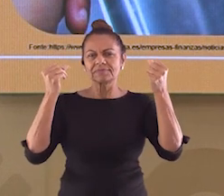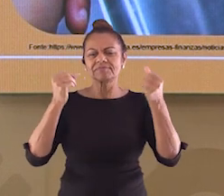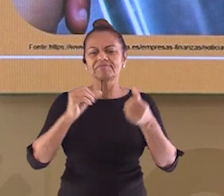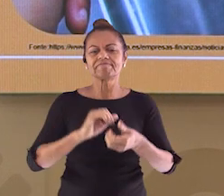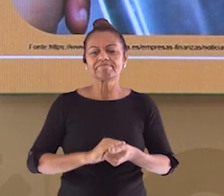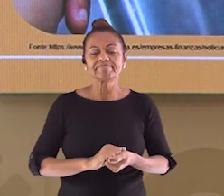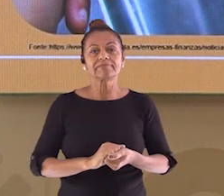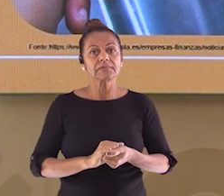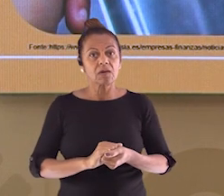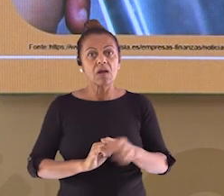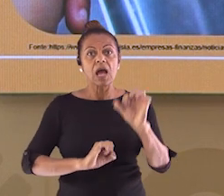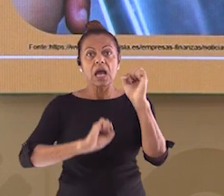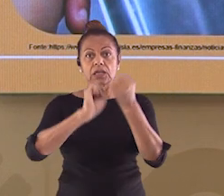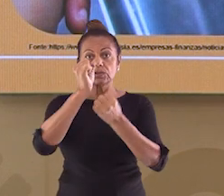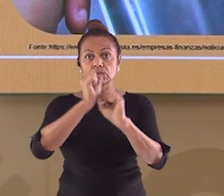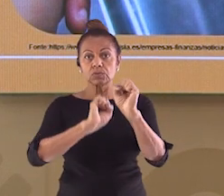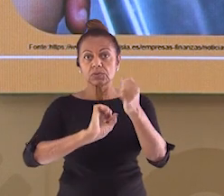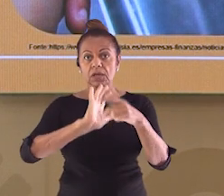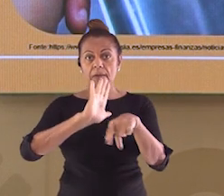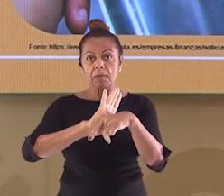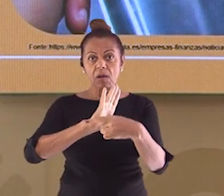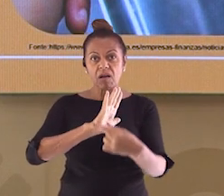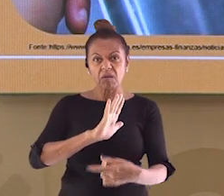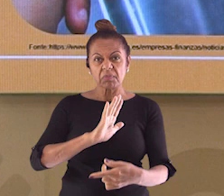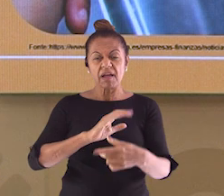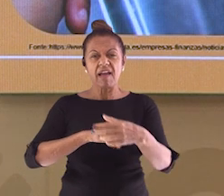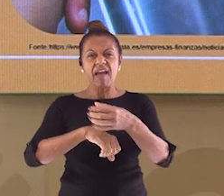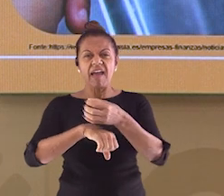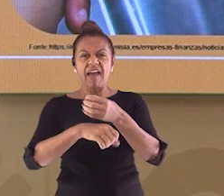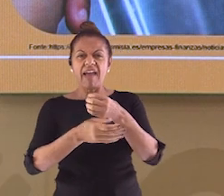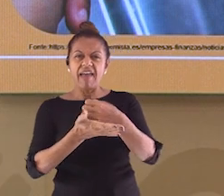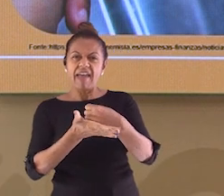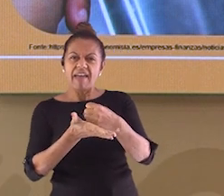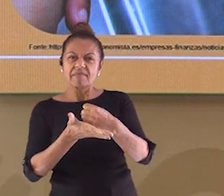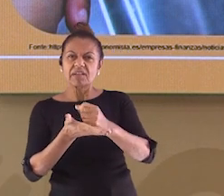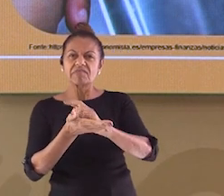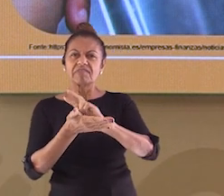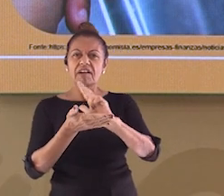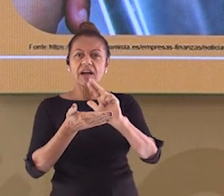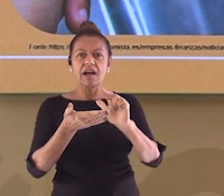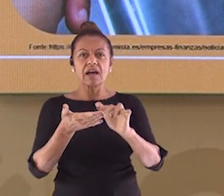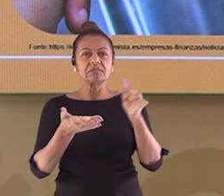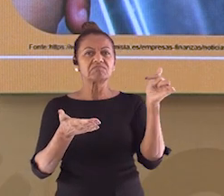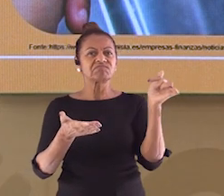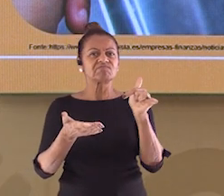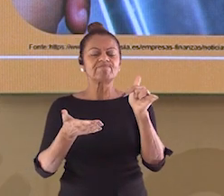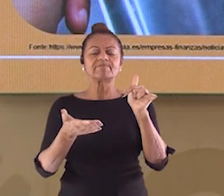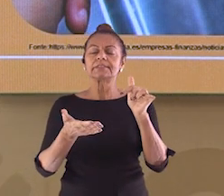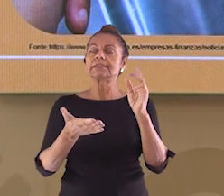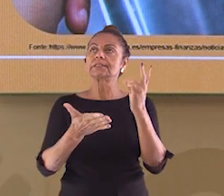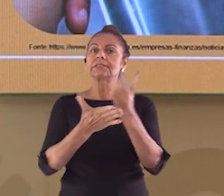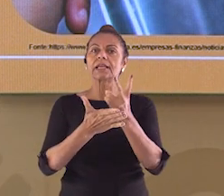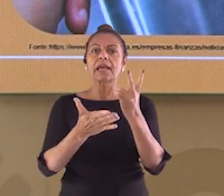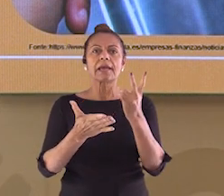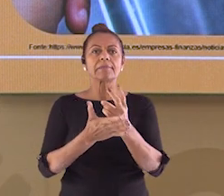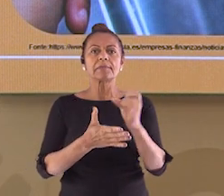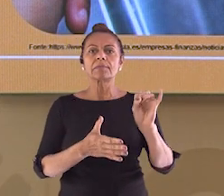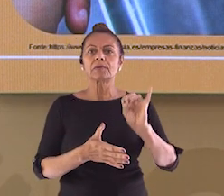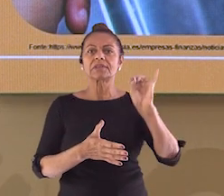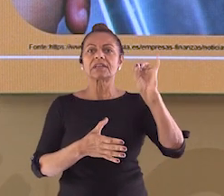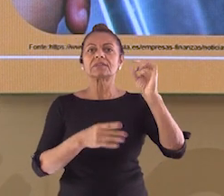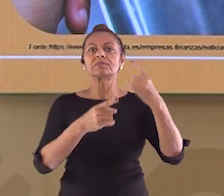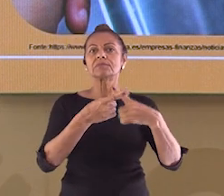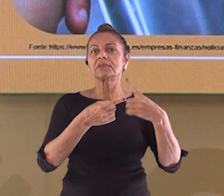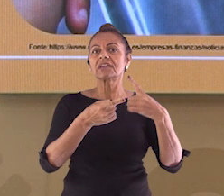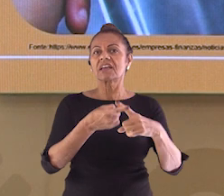na indústria farmacêutica a química foi e sempre será essencial, pois ela permite estudar